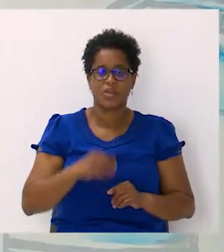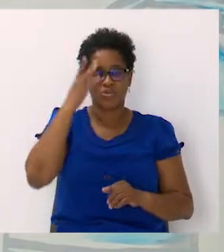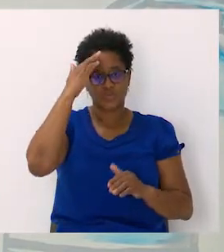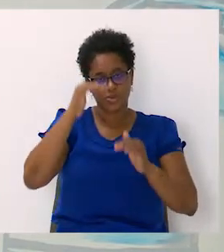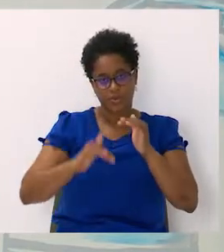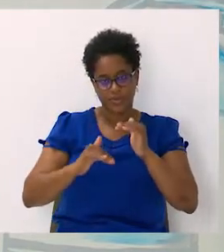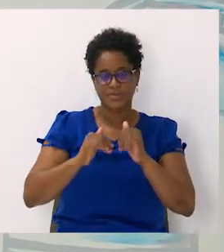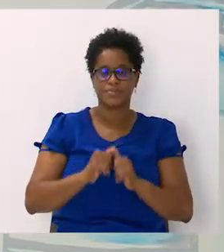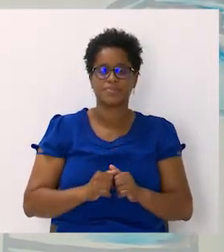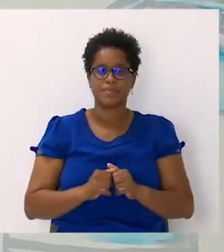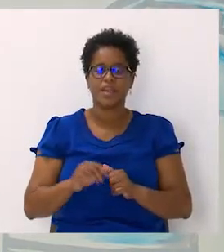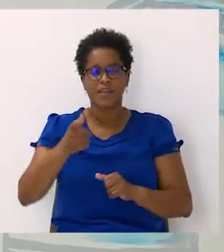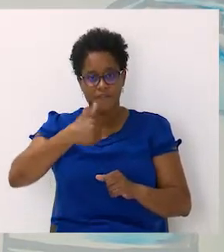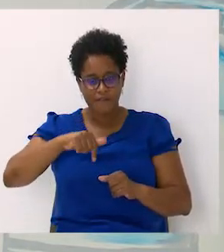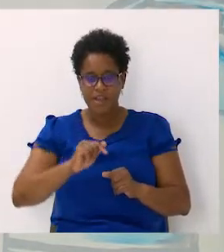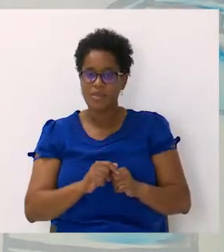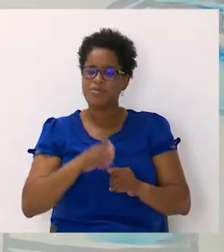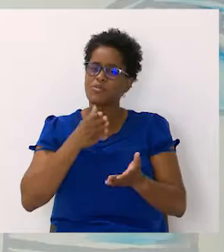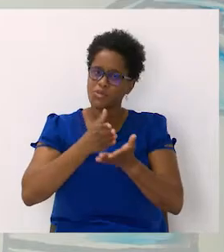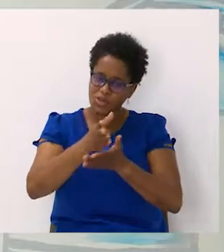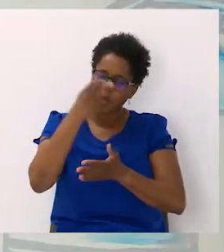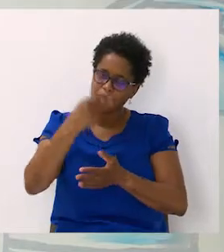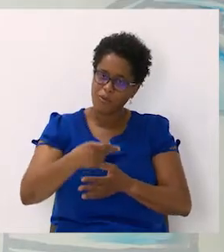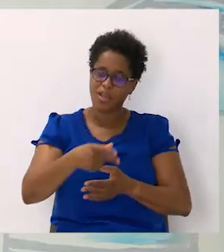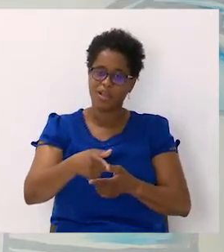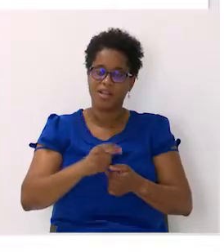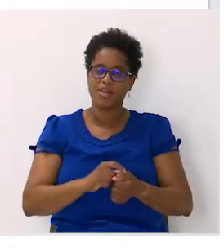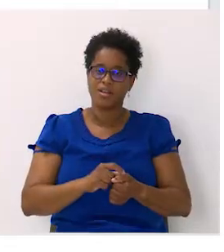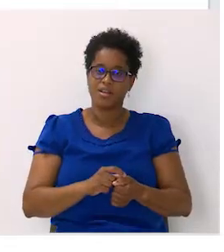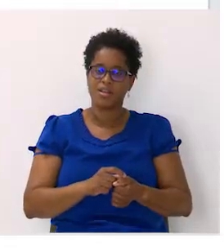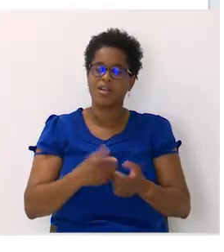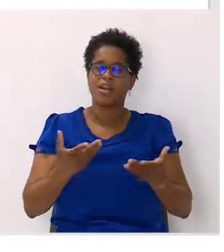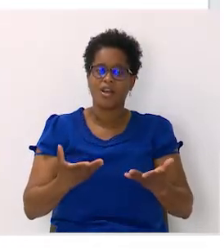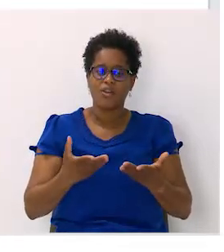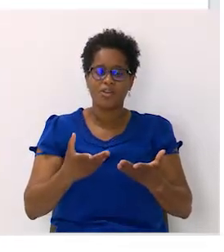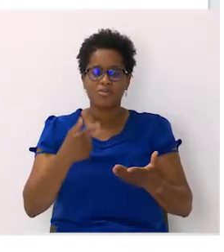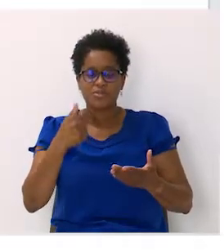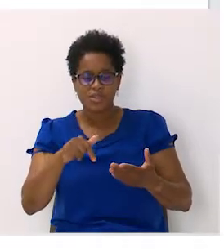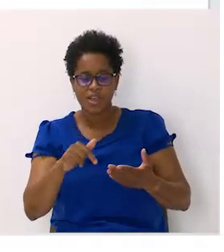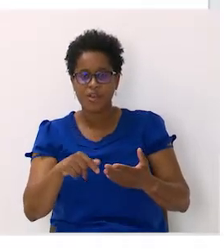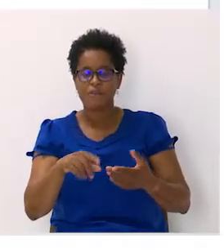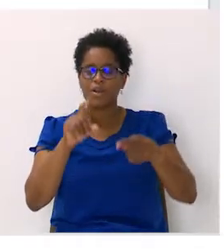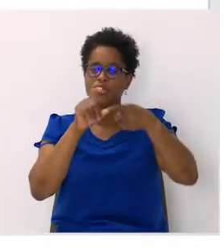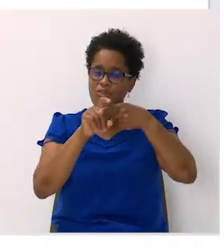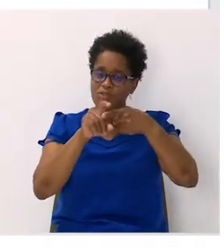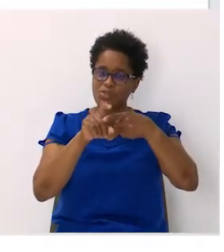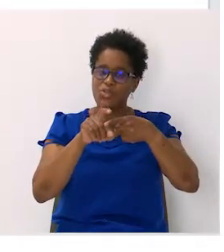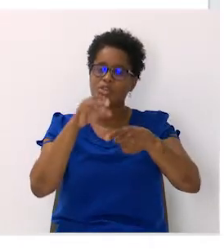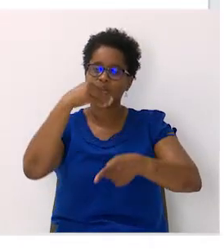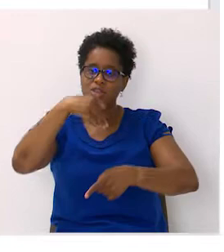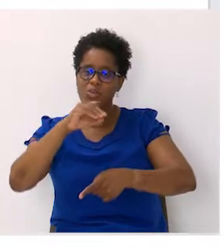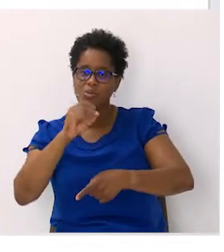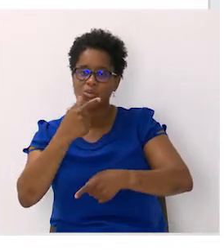No denominador, vamos manter, ok? E agora, estamos perante divisão